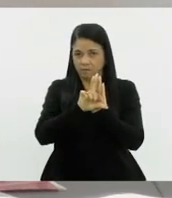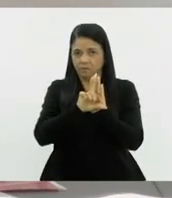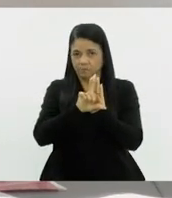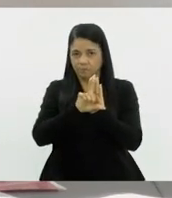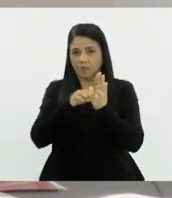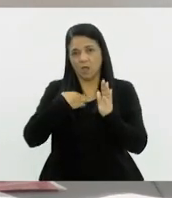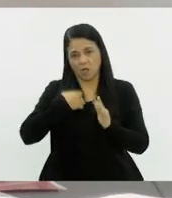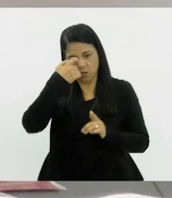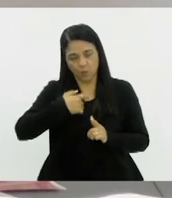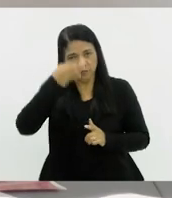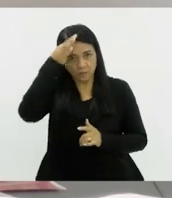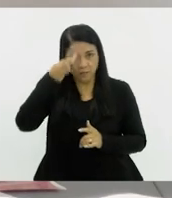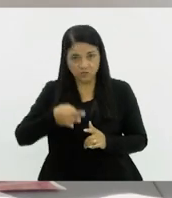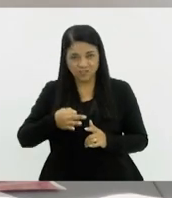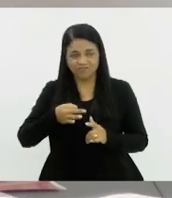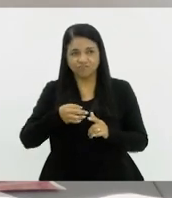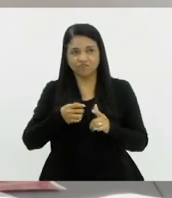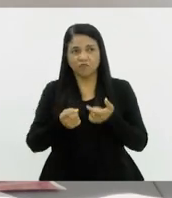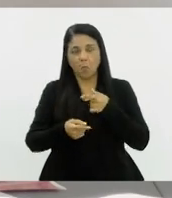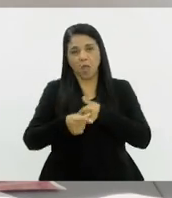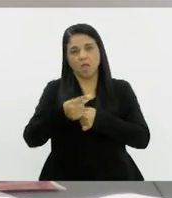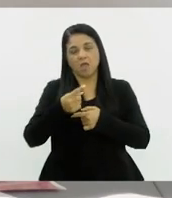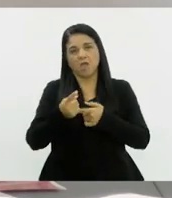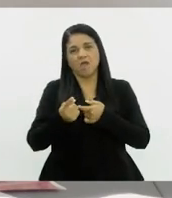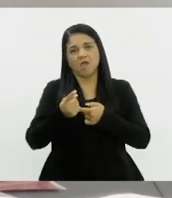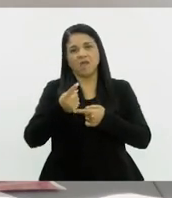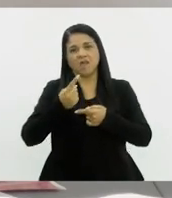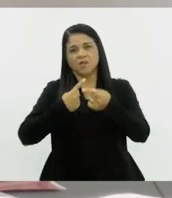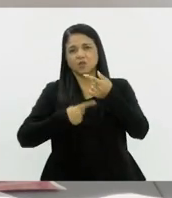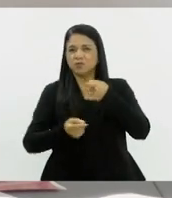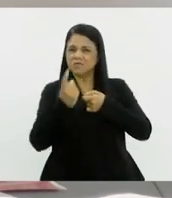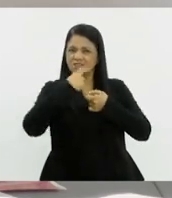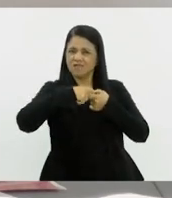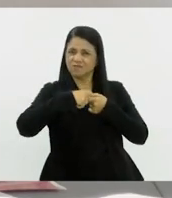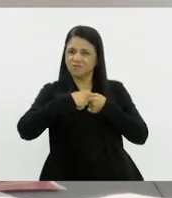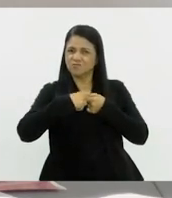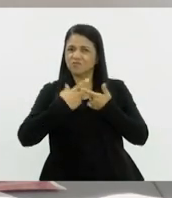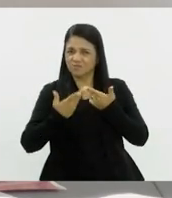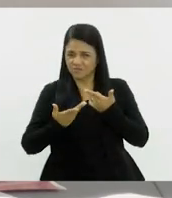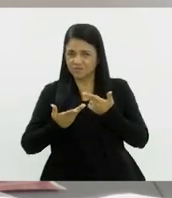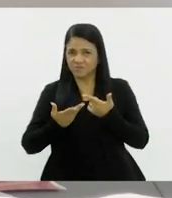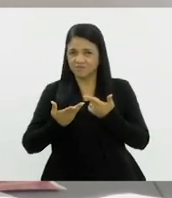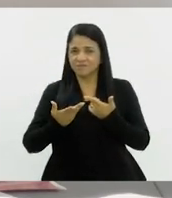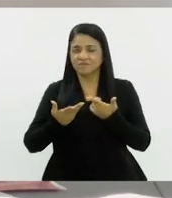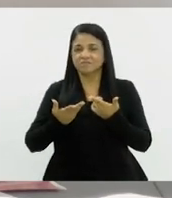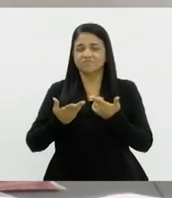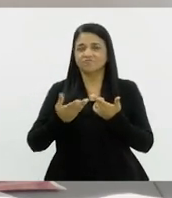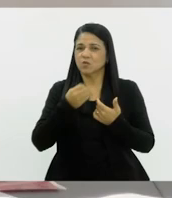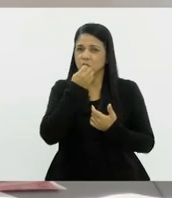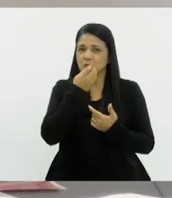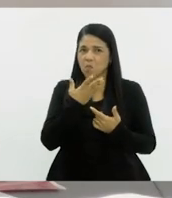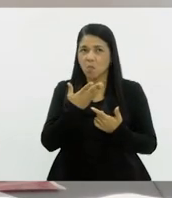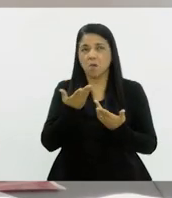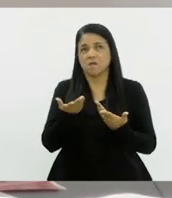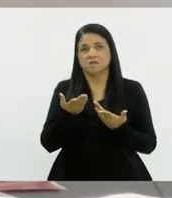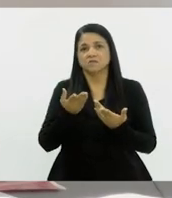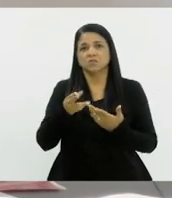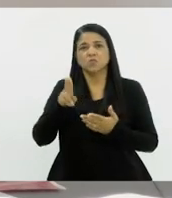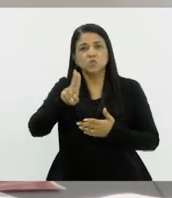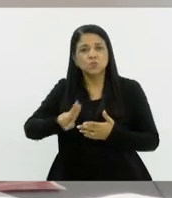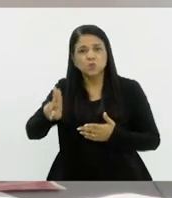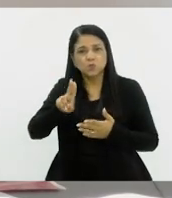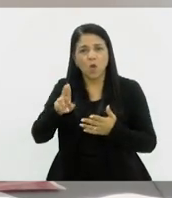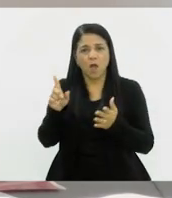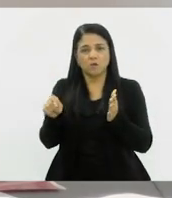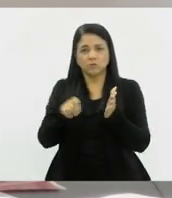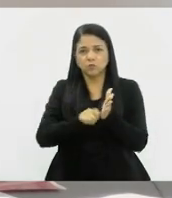um grande retrocesso em relação à lei atual que já não é boa né considerando que todo usuário de qualquer droga é